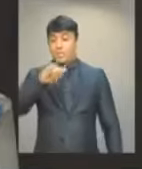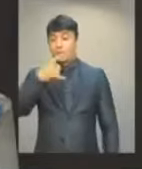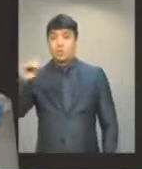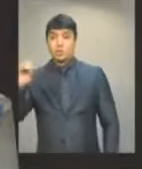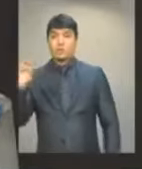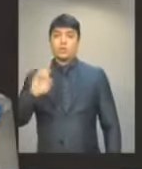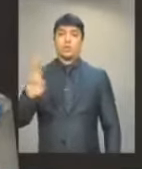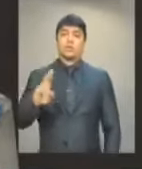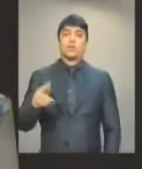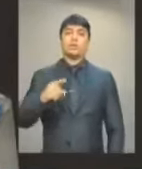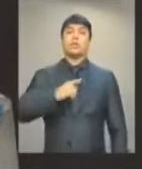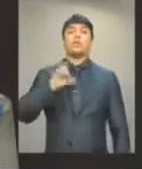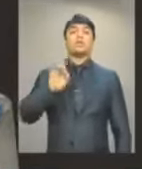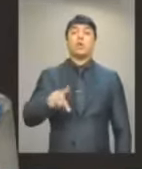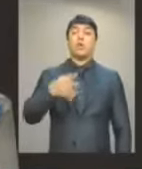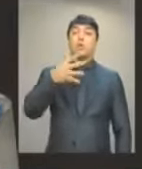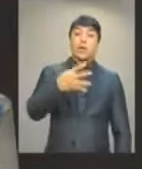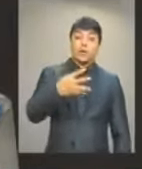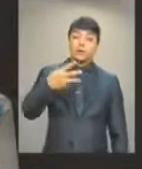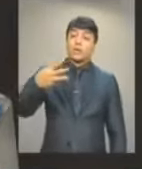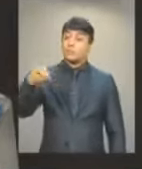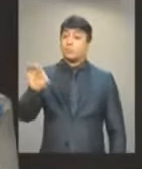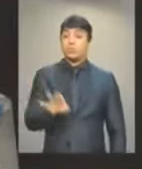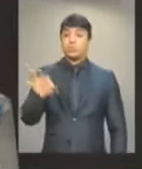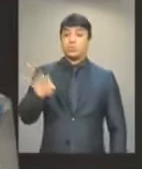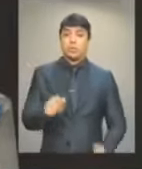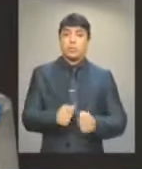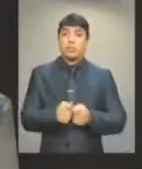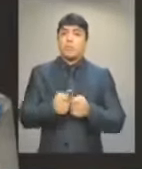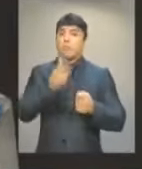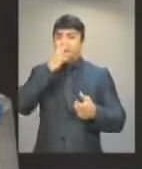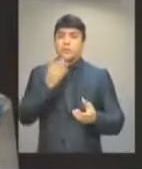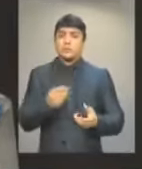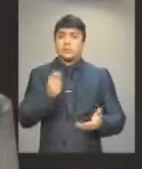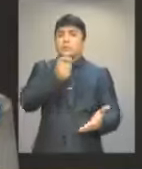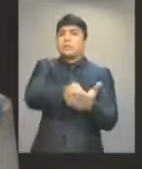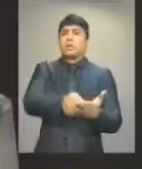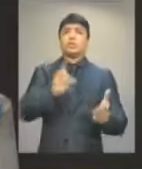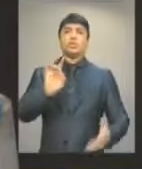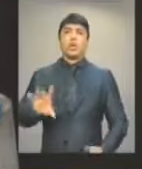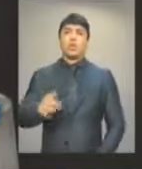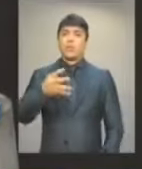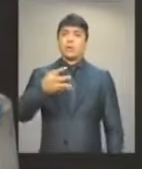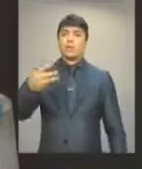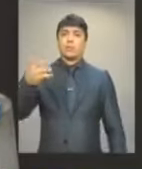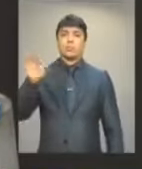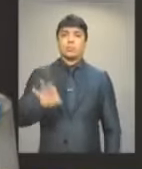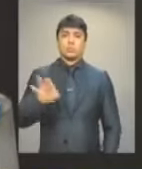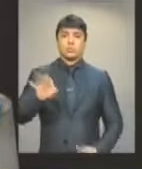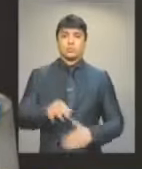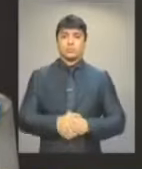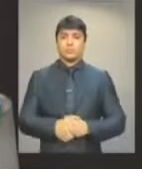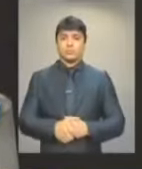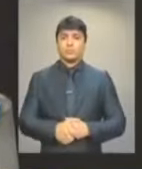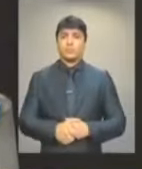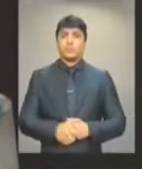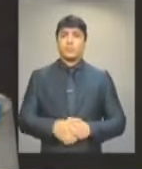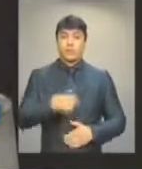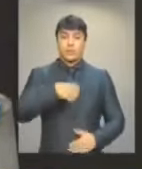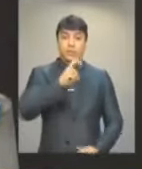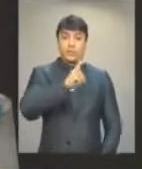até ontem, apenas 43% tinham sido executados. Eu vou repetir esse dado. Deputado Renato, quando puder, me dê uma